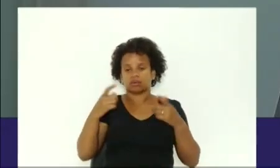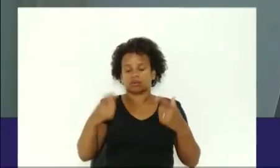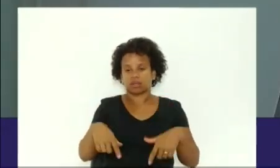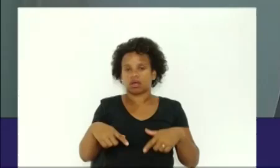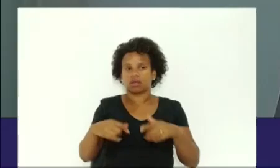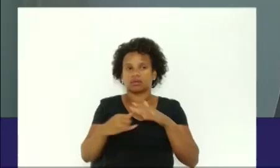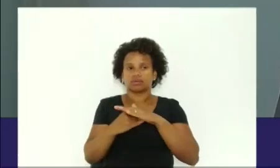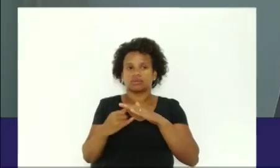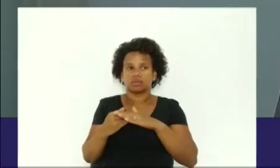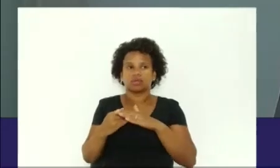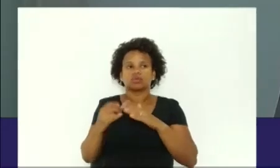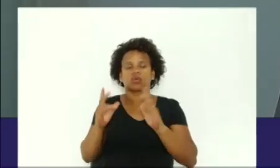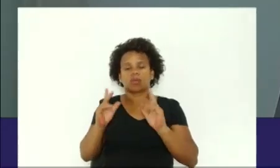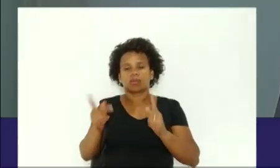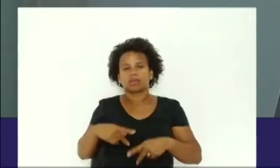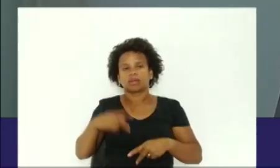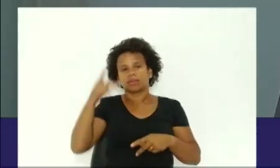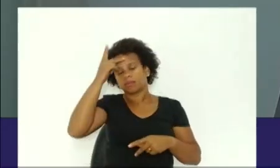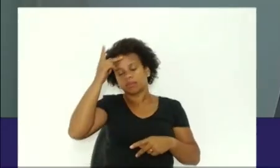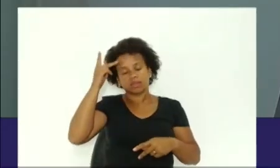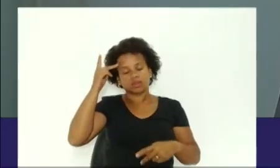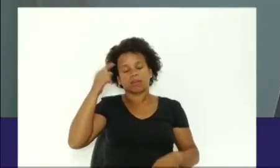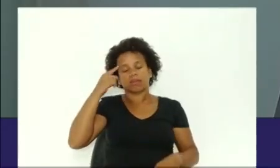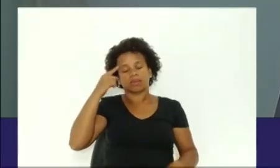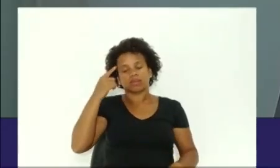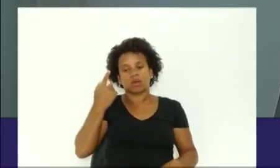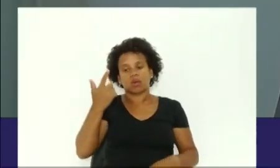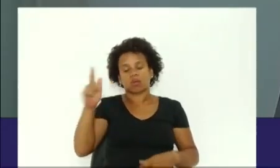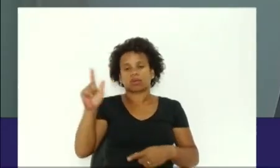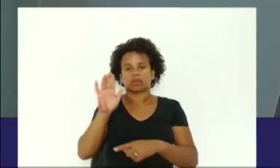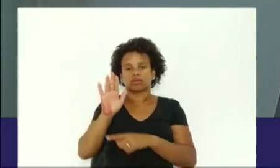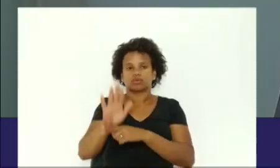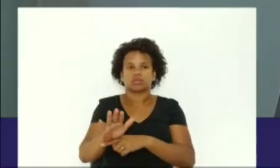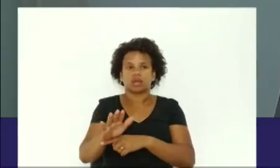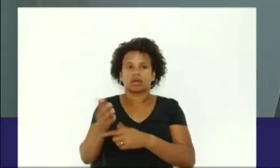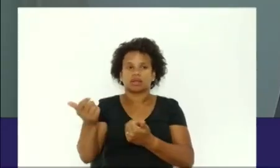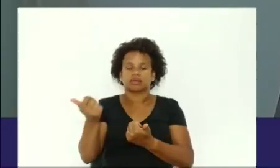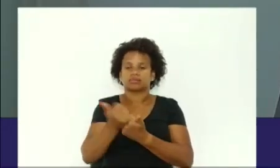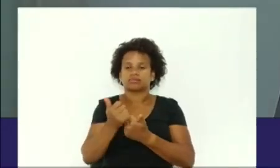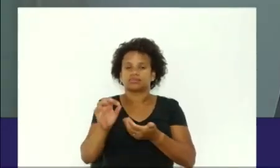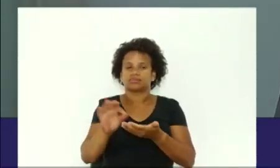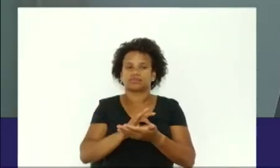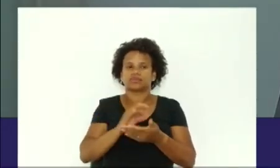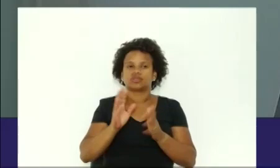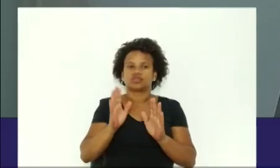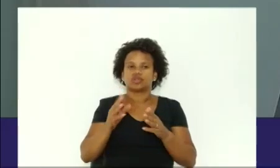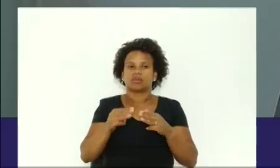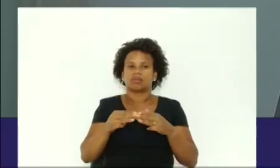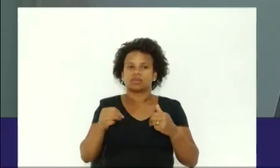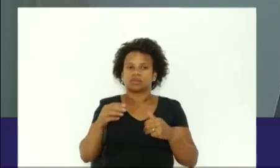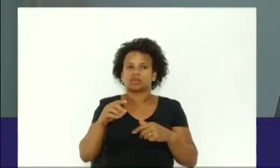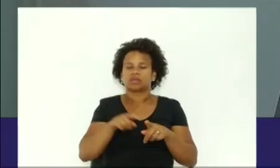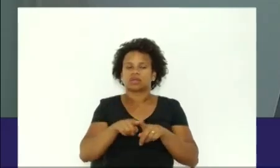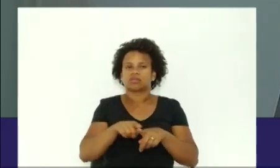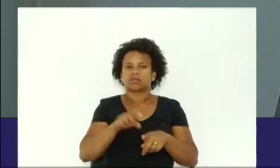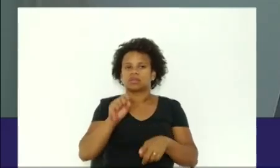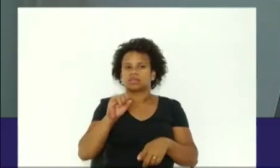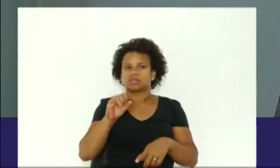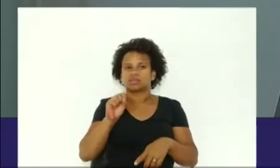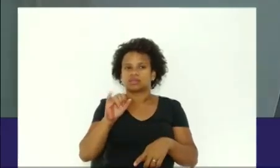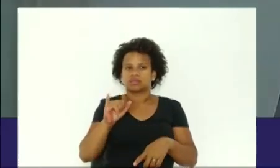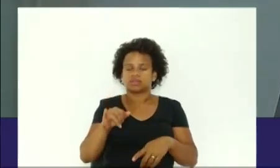e nas pessoas. Então, eu gostaria de assinar em apoio. Já tive a oportunidade de fazer moções para a irmã Ceci por sua atividade no